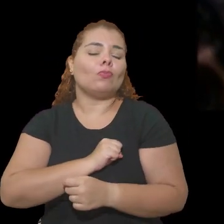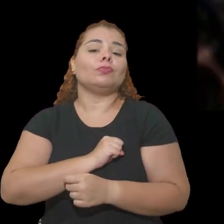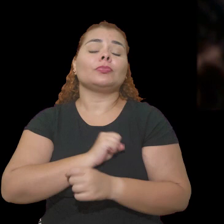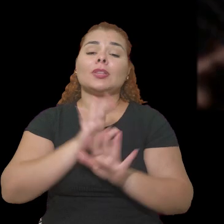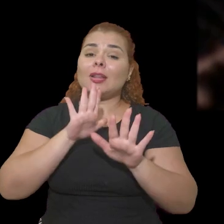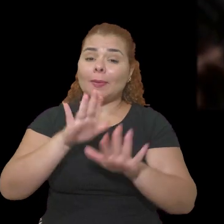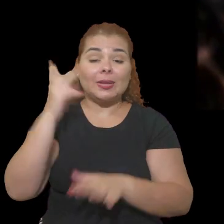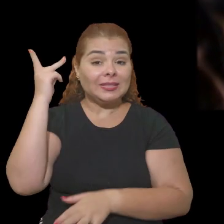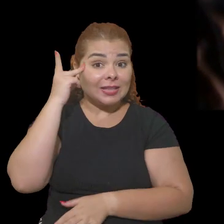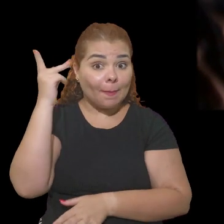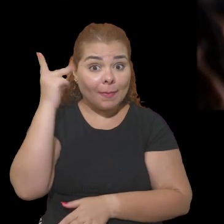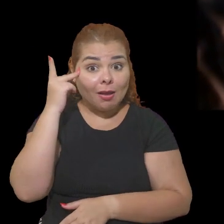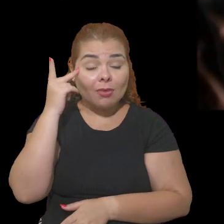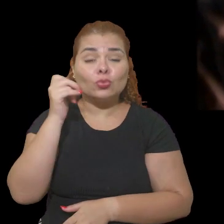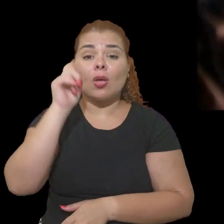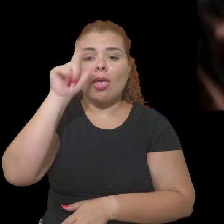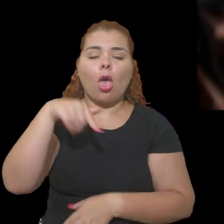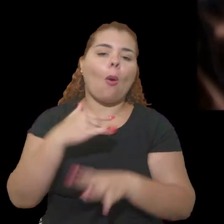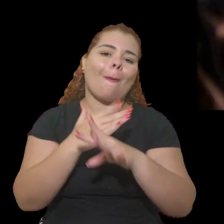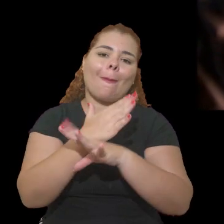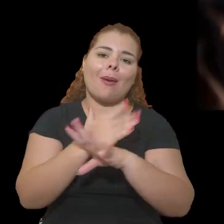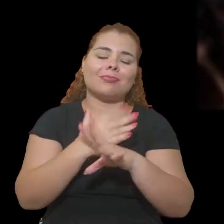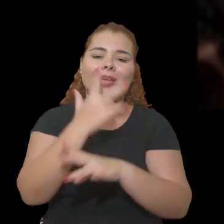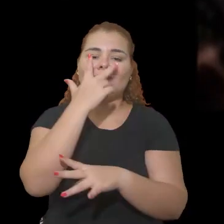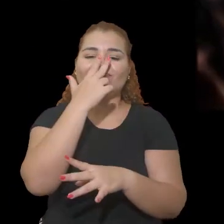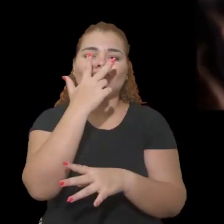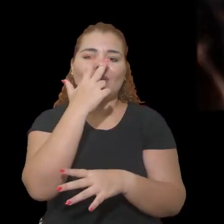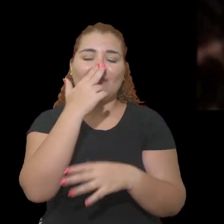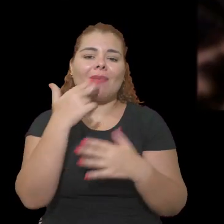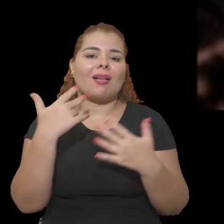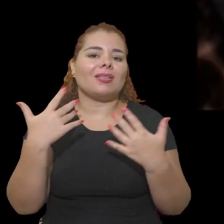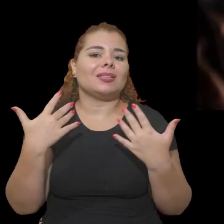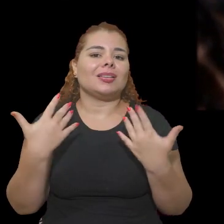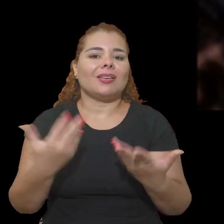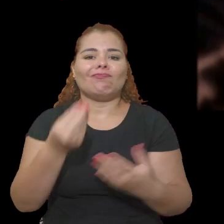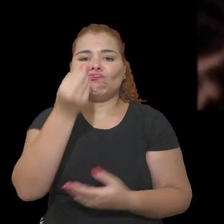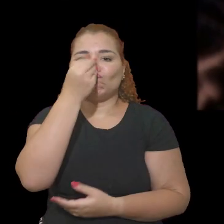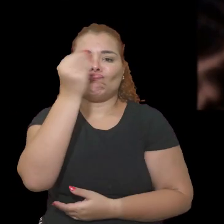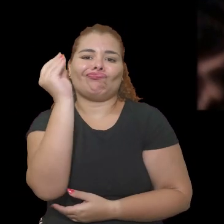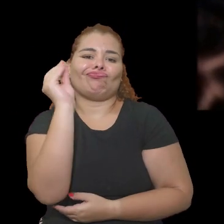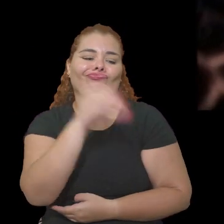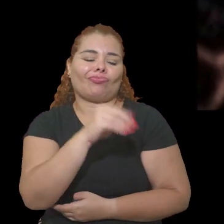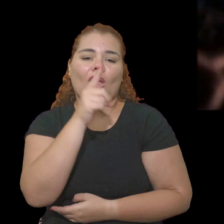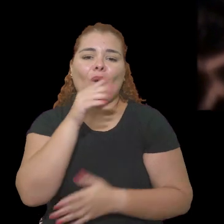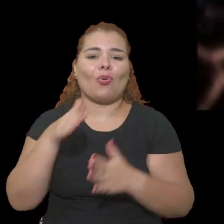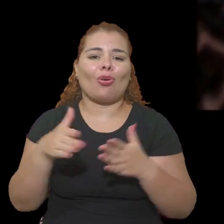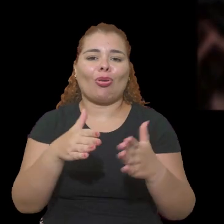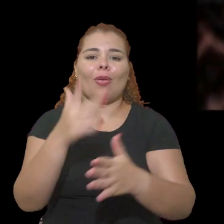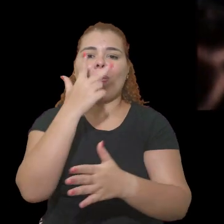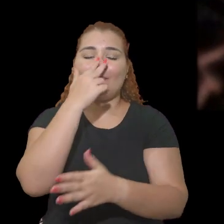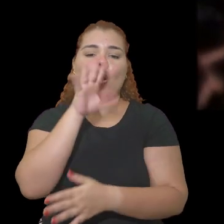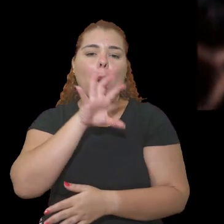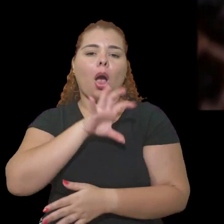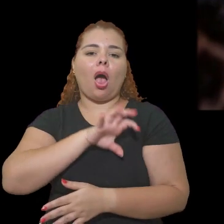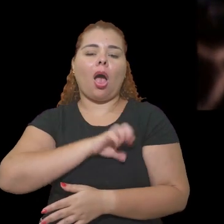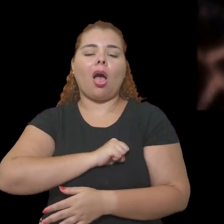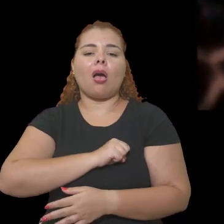mãe, mas São Paulo é uma cidade que maltratou demais os rios. E aí esse amor foi indo embora, assim.